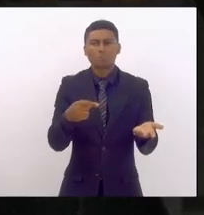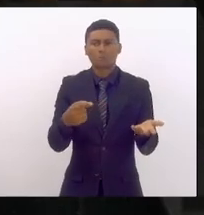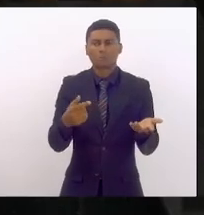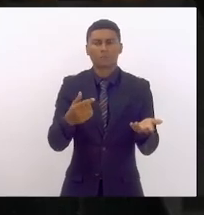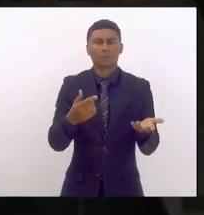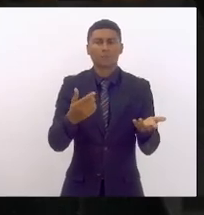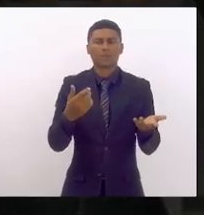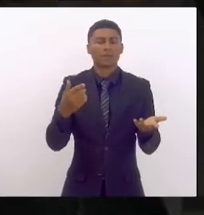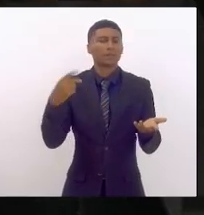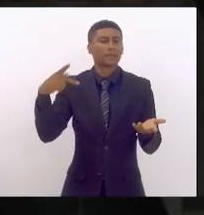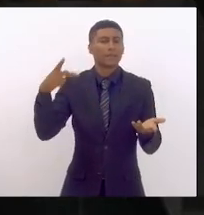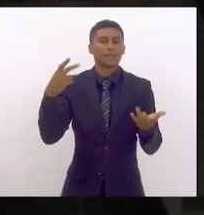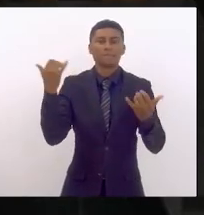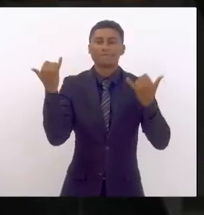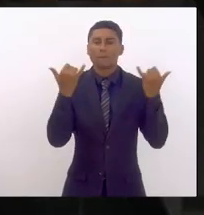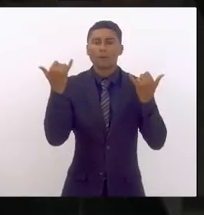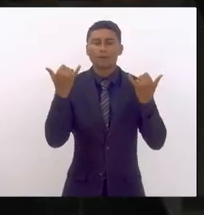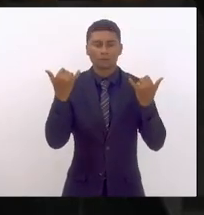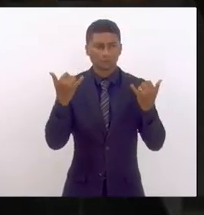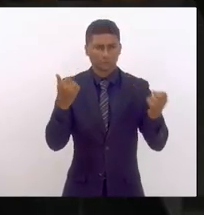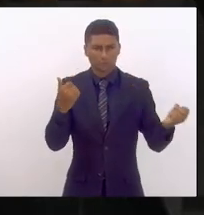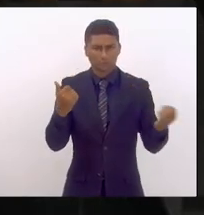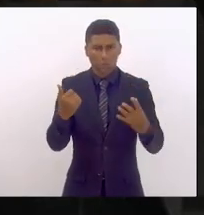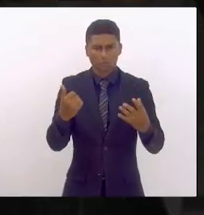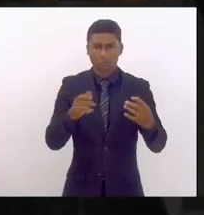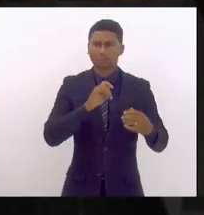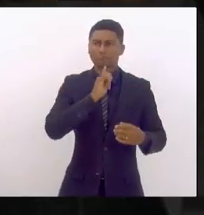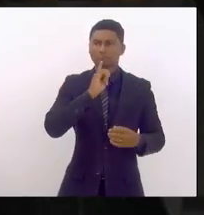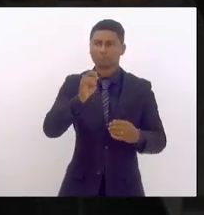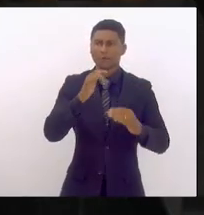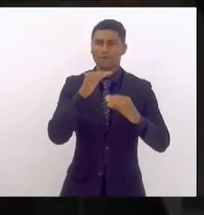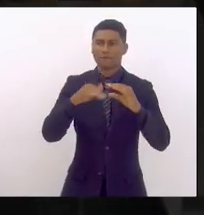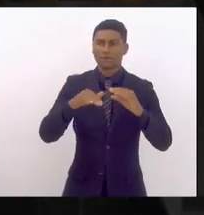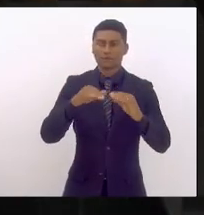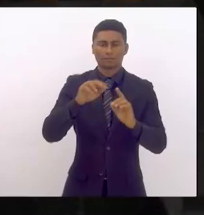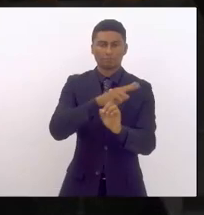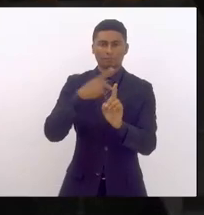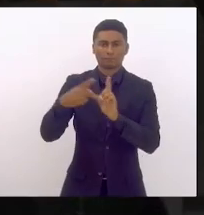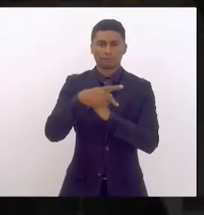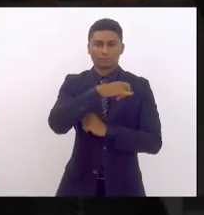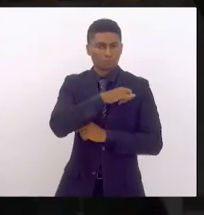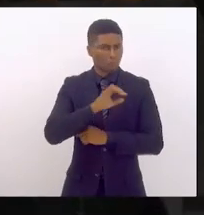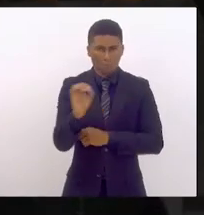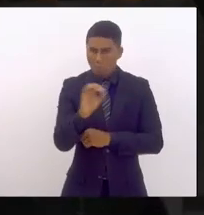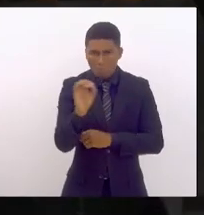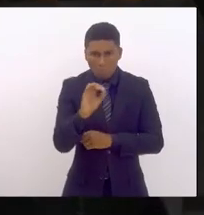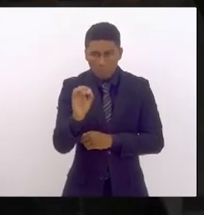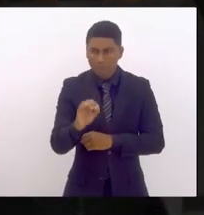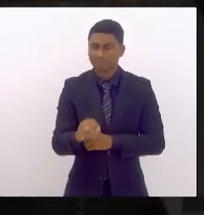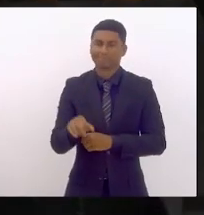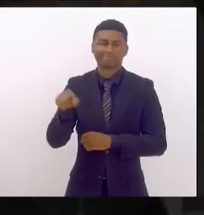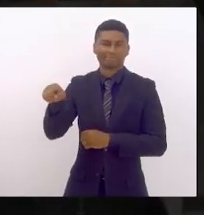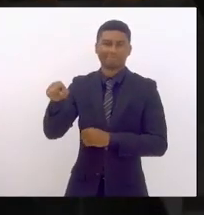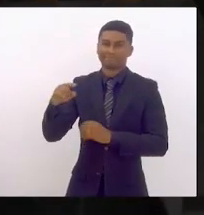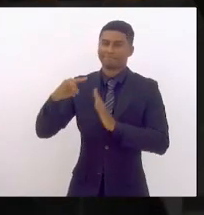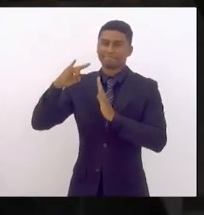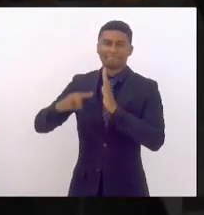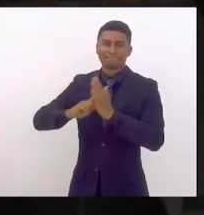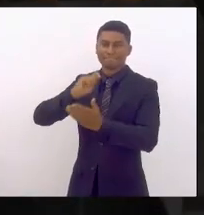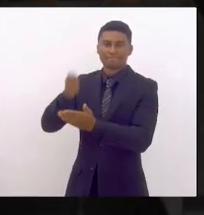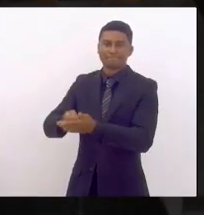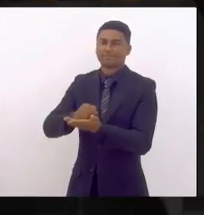de dados dele com a devida atualização para o Rio previdência a folha não é rodada Então